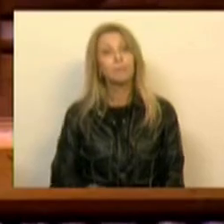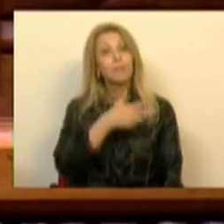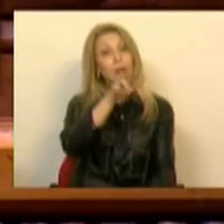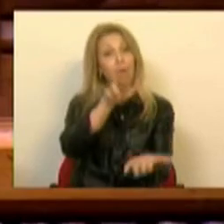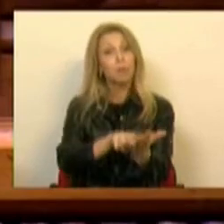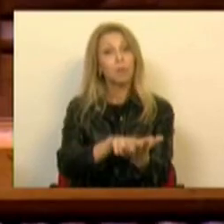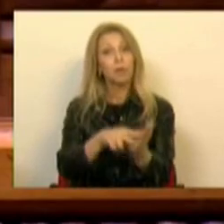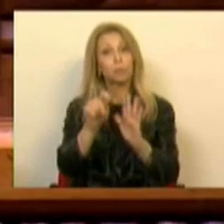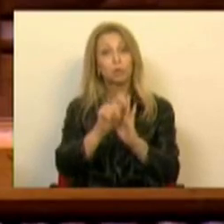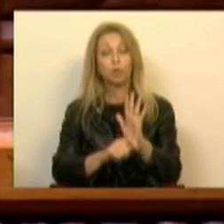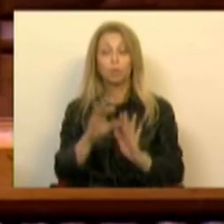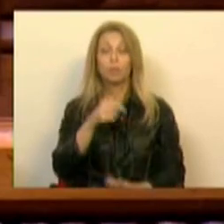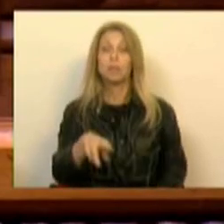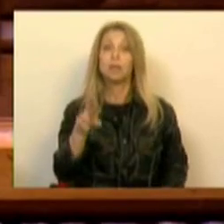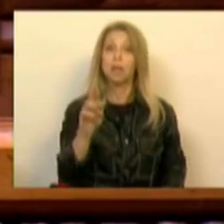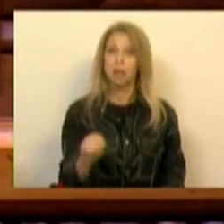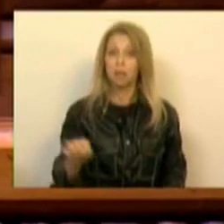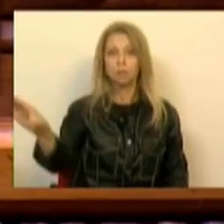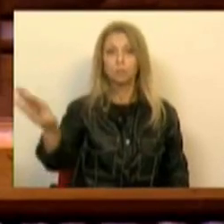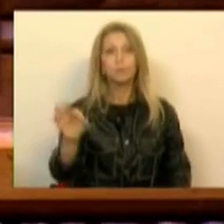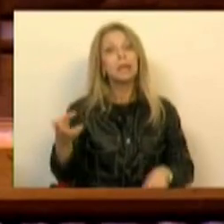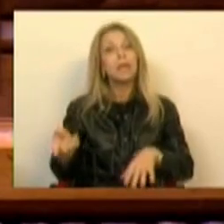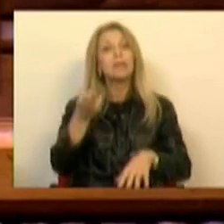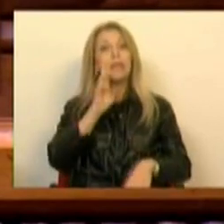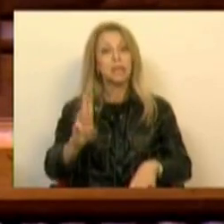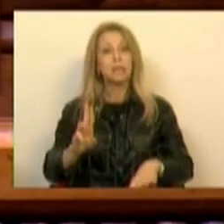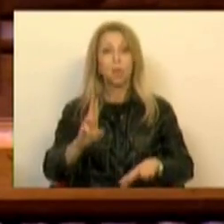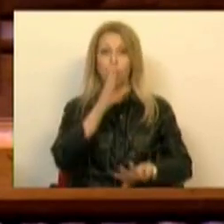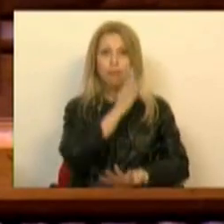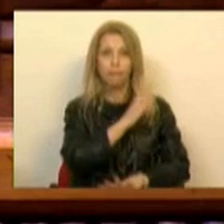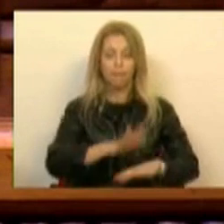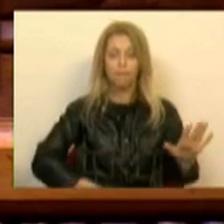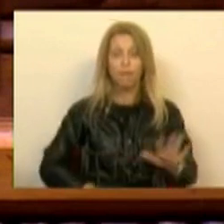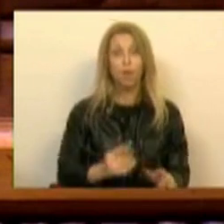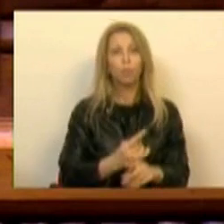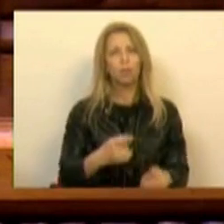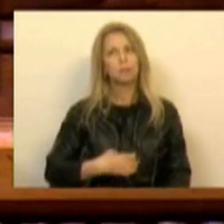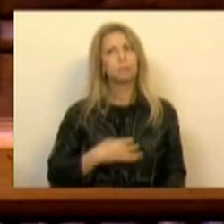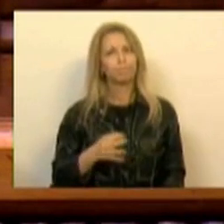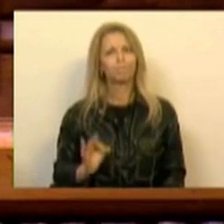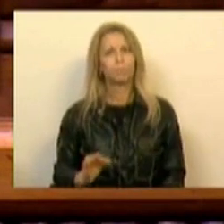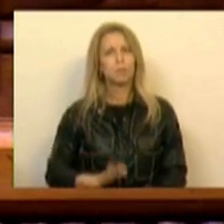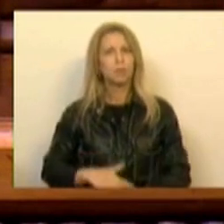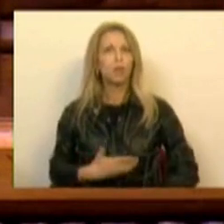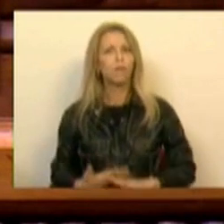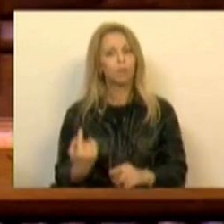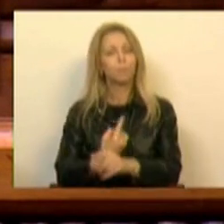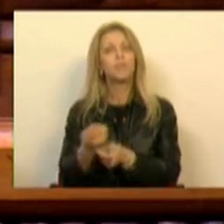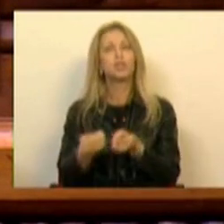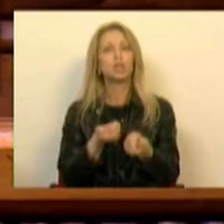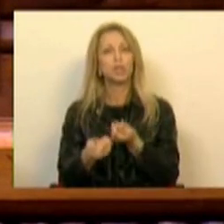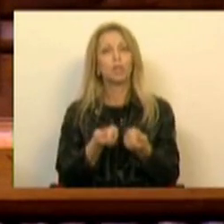Aprovámos o Estatuto do SNS e nomeámos a sua direção executiva porque sentimos que era necessário reforçar os instrumentos de